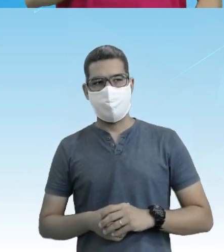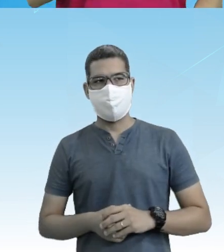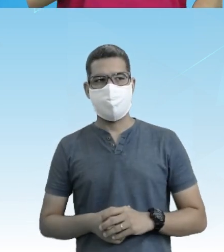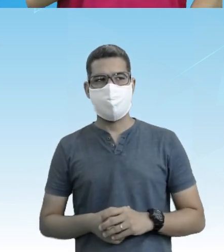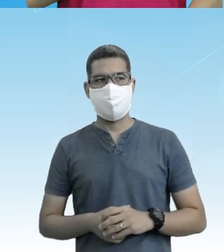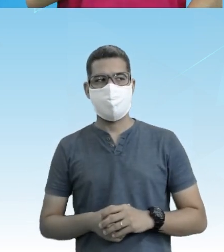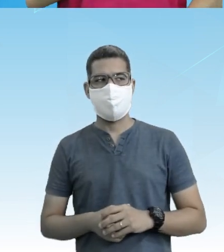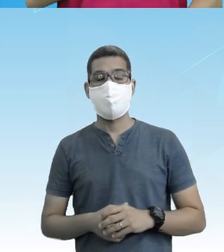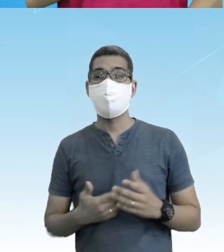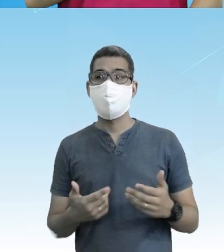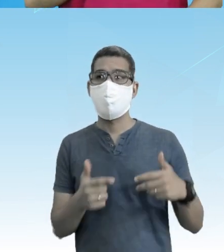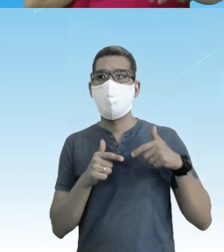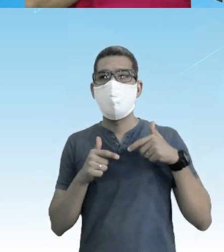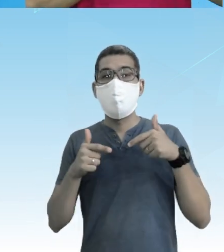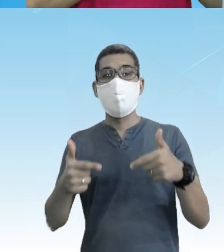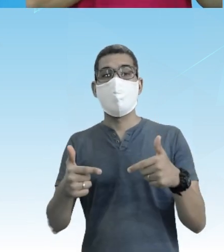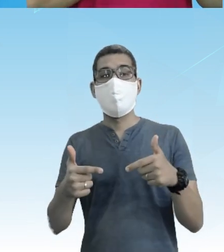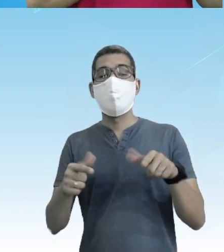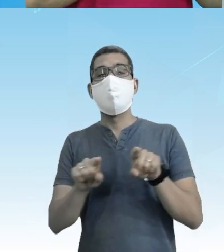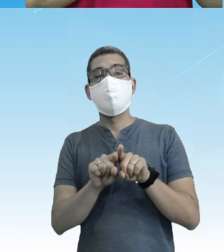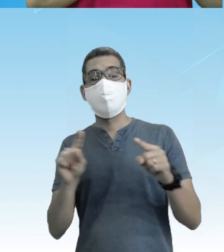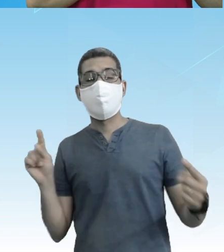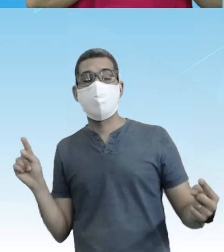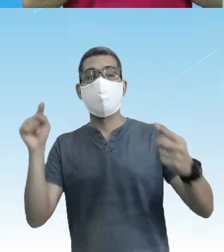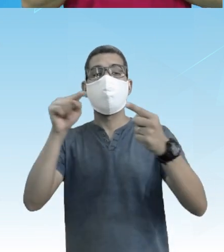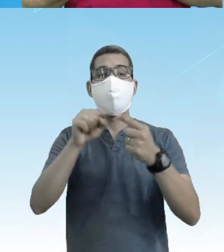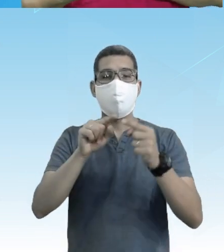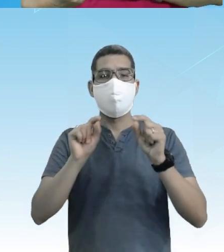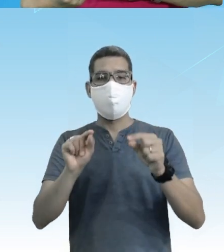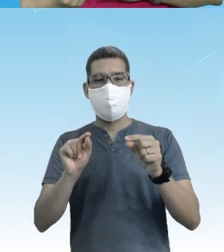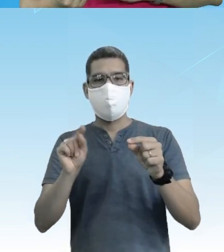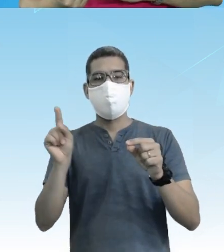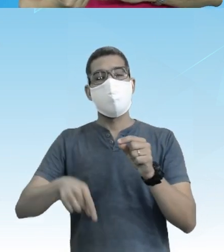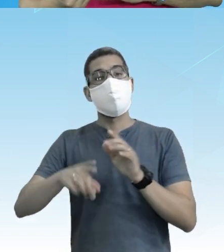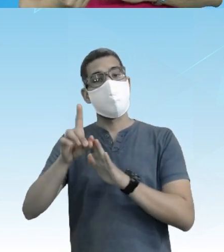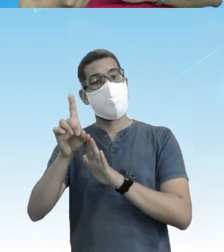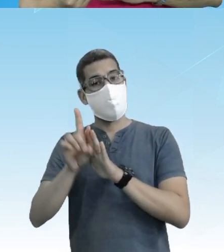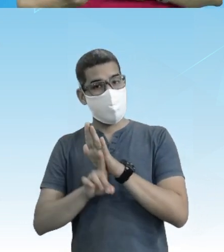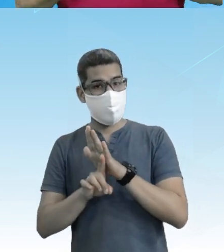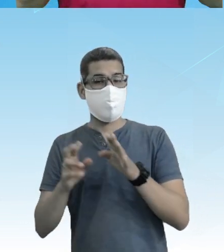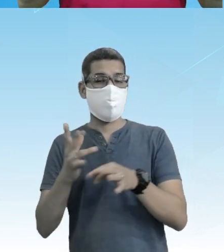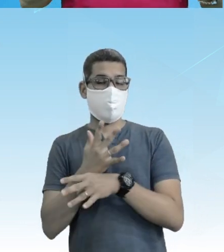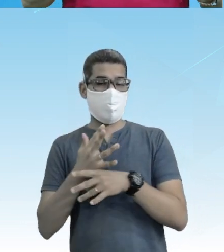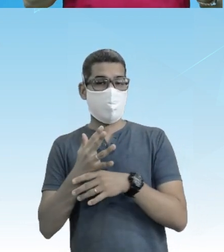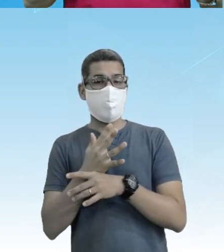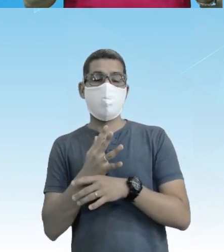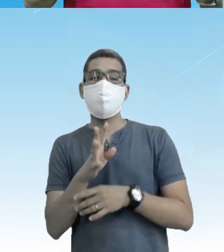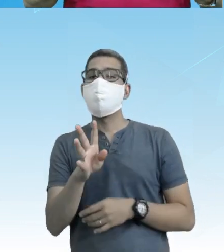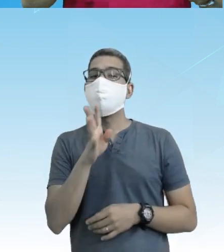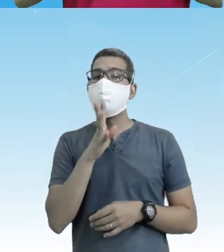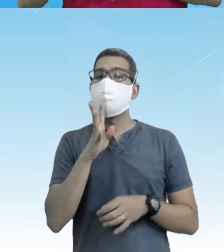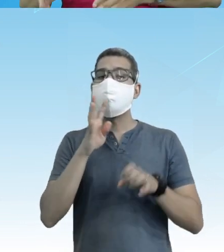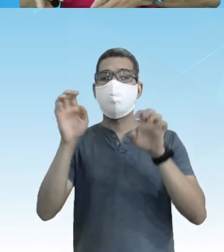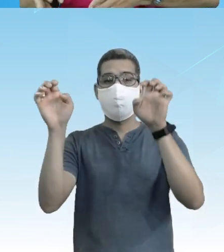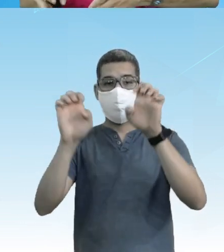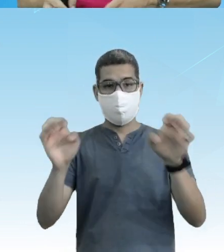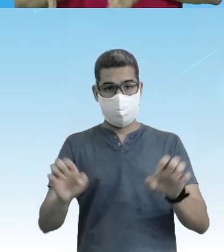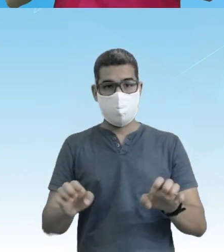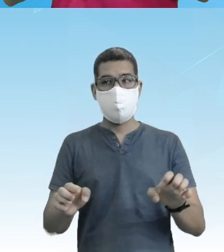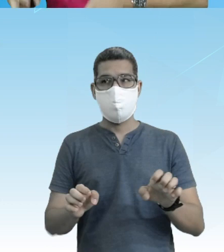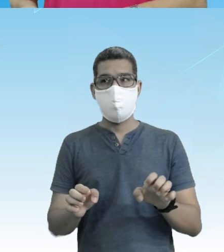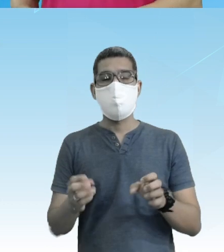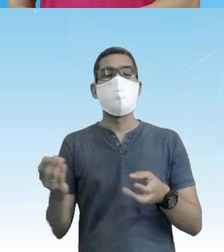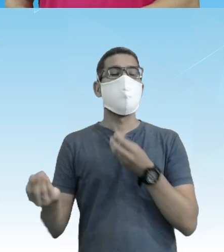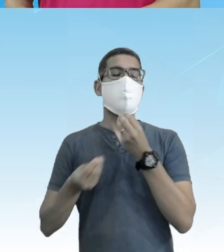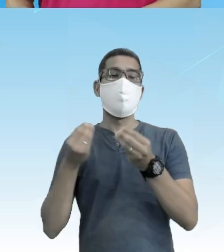só, reivindicar e apontar, certo? São direitos do cidadão. Conhecer uma estrutura do abaixo, como